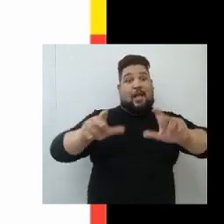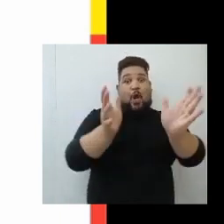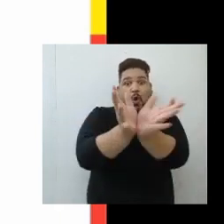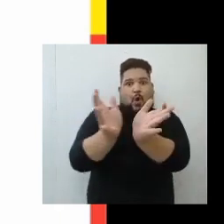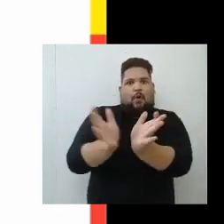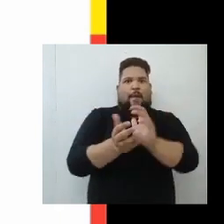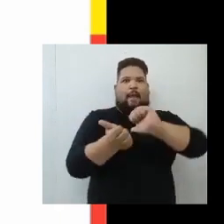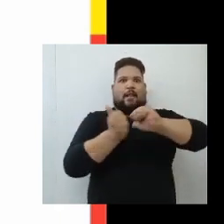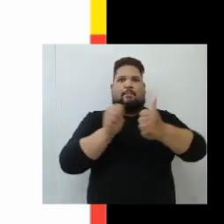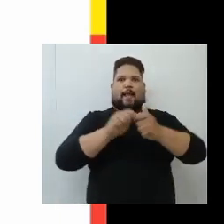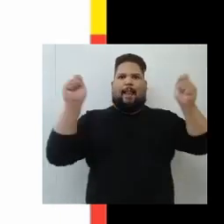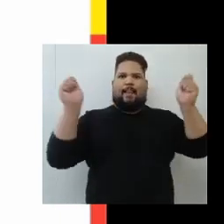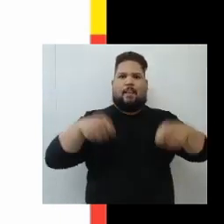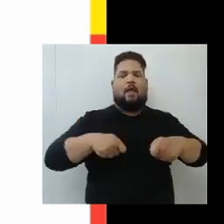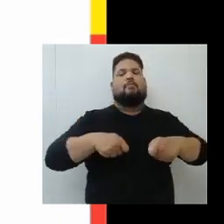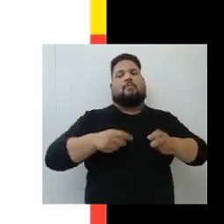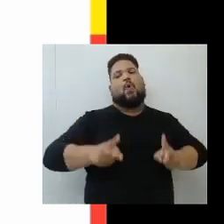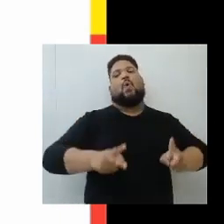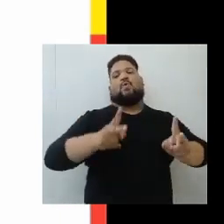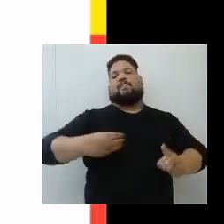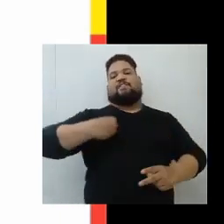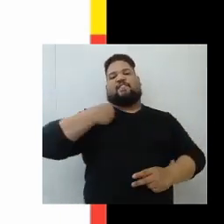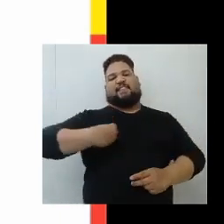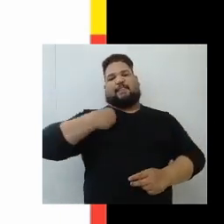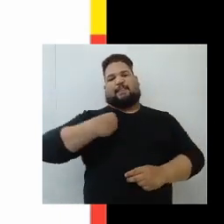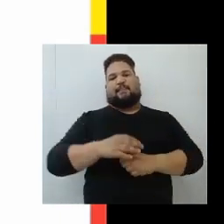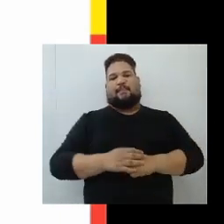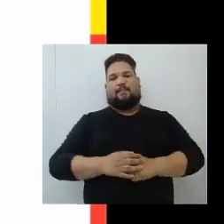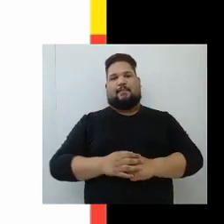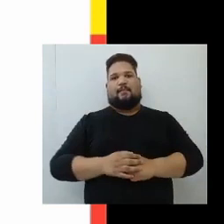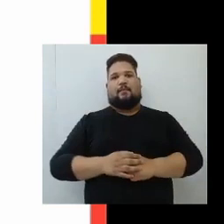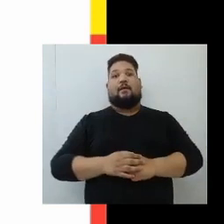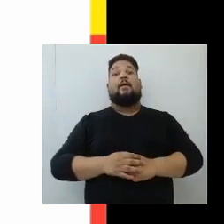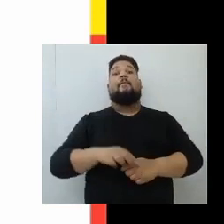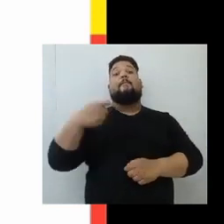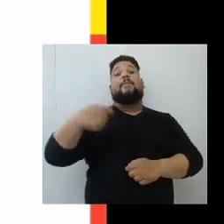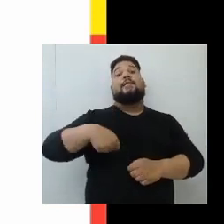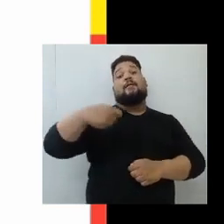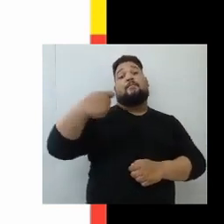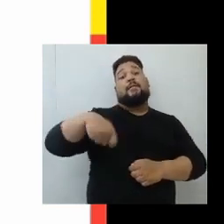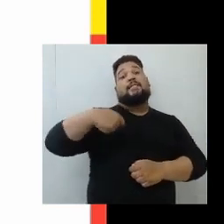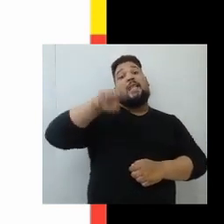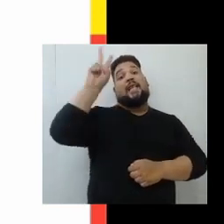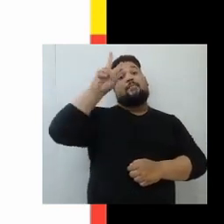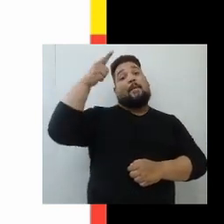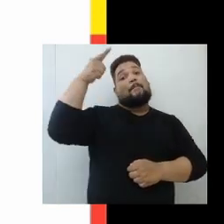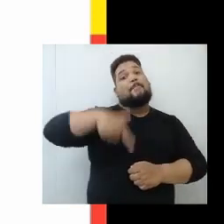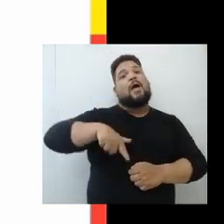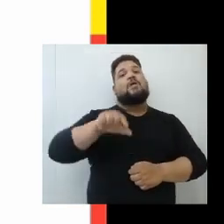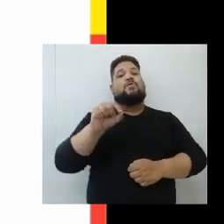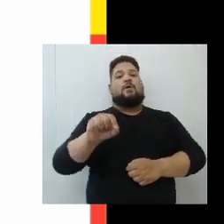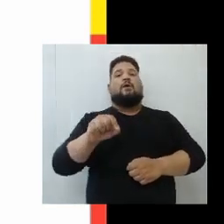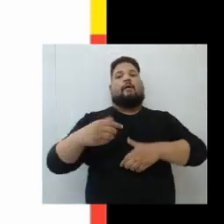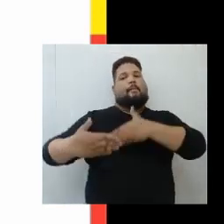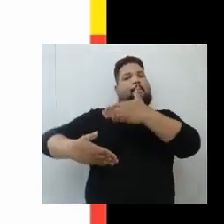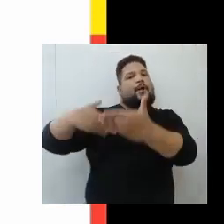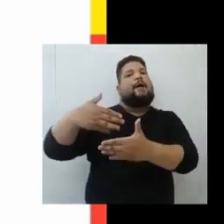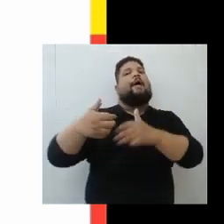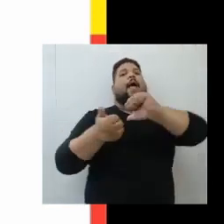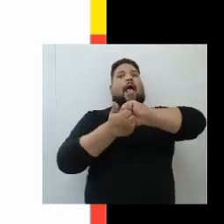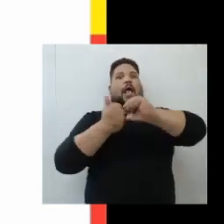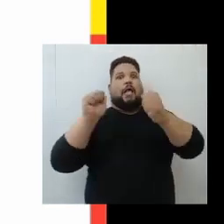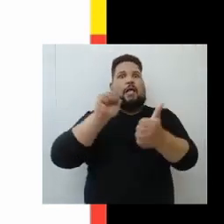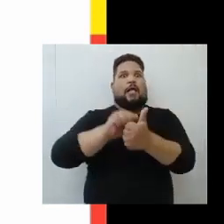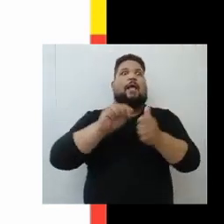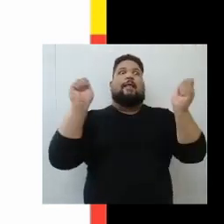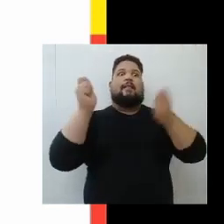adaptadas persistem. E vale lembrar também que esse processo de adaptação que vai